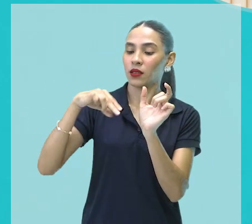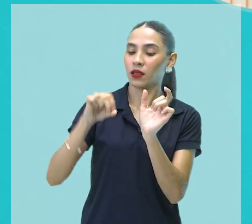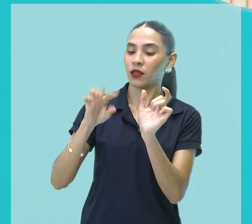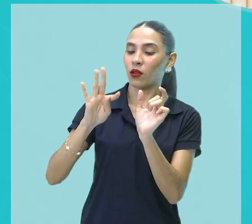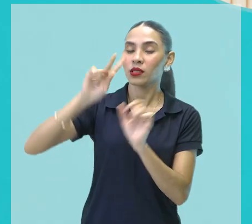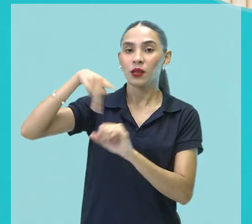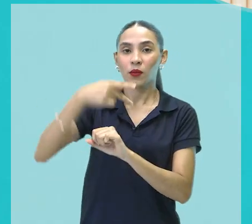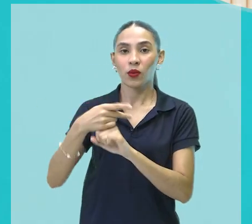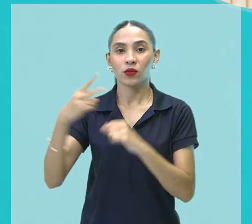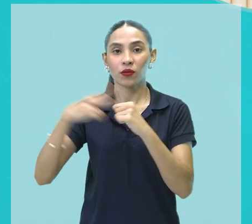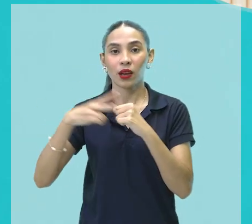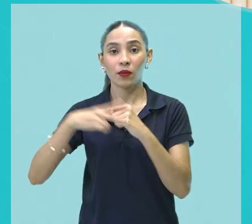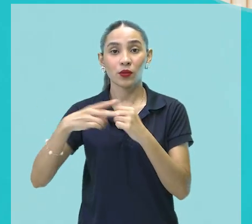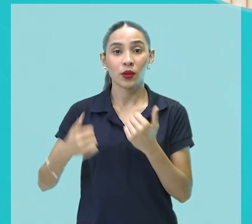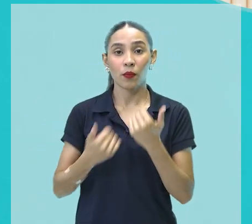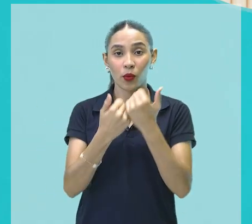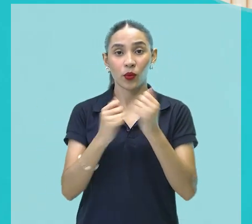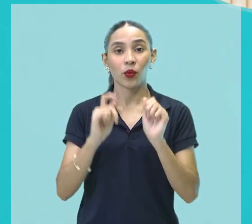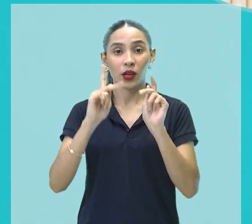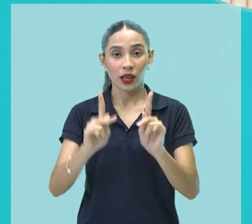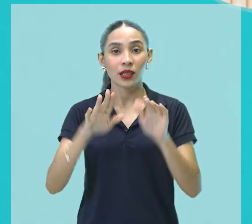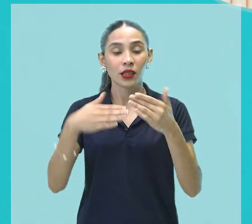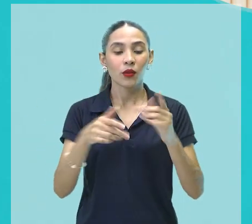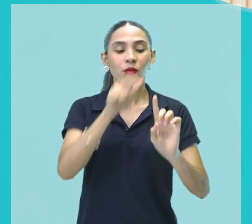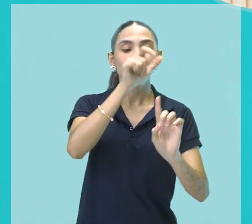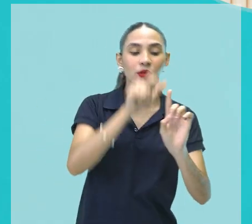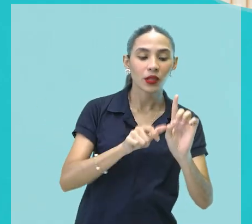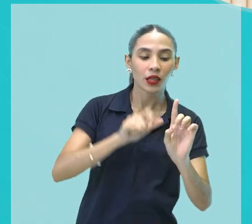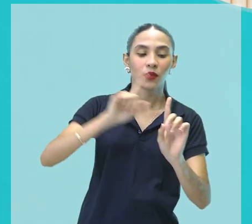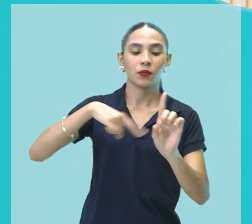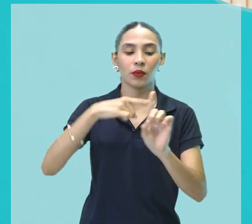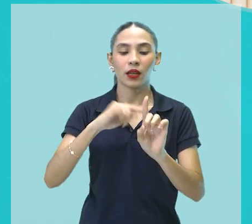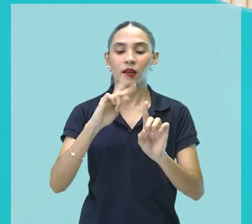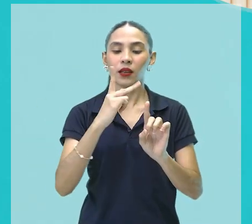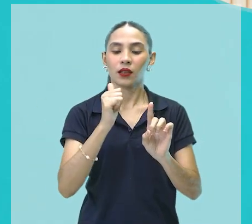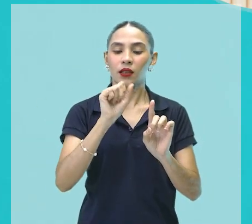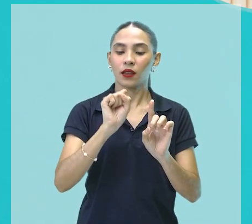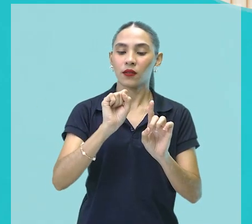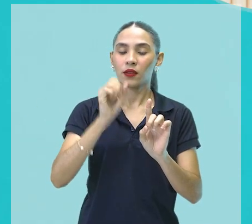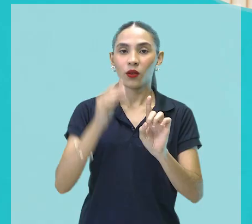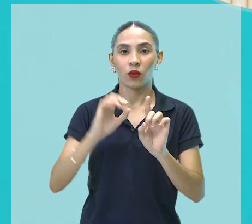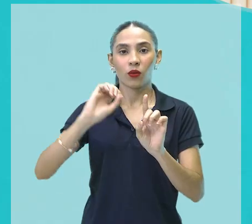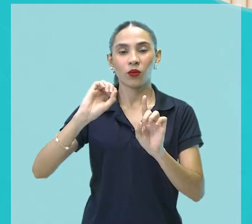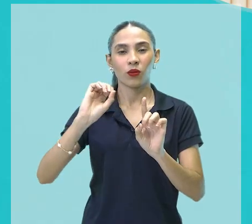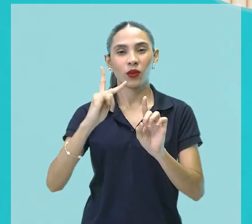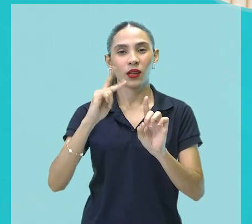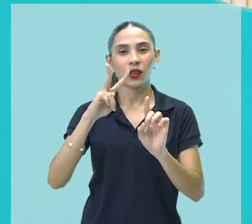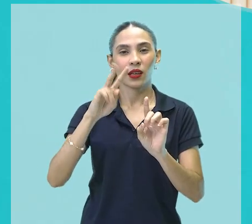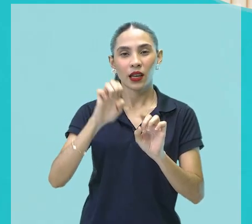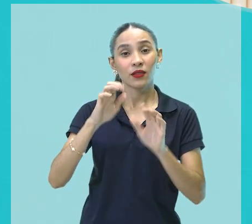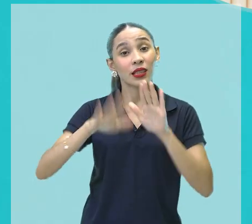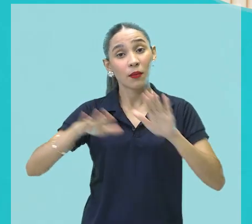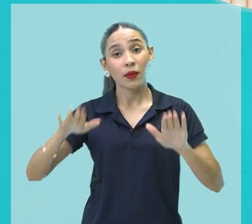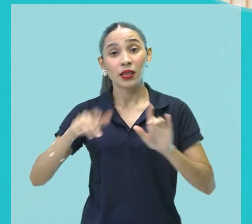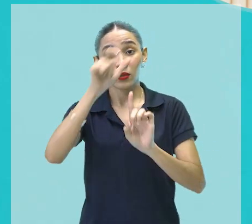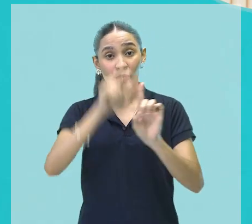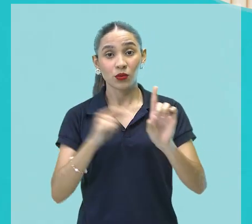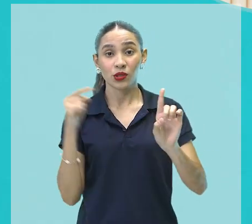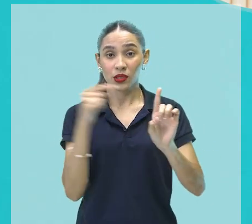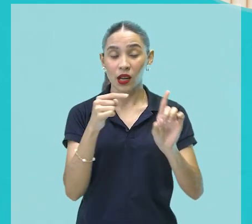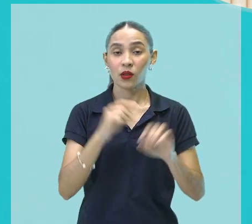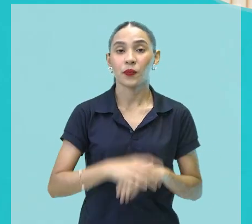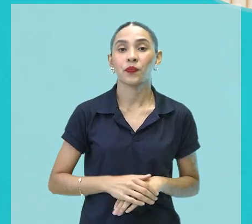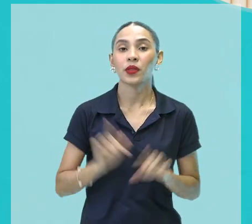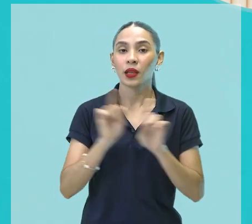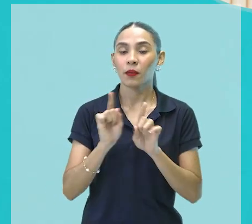verbo auxiliar. Então, vou ter sujeito, have ou has, né? Depende aí de quem é o sujeito. Aí eu vou